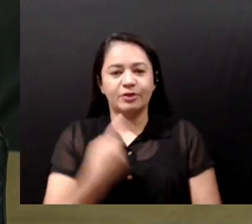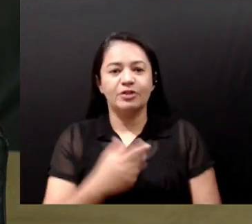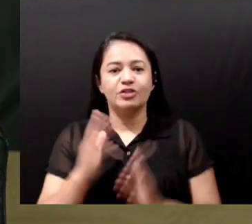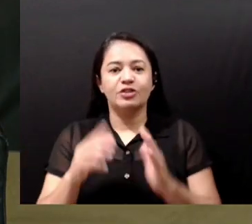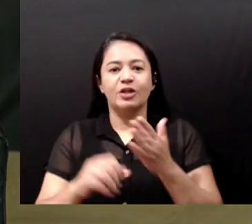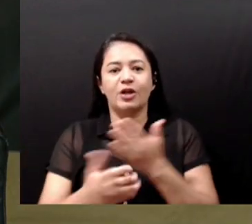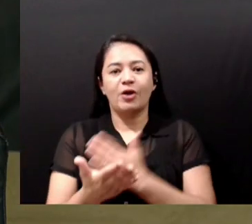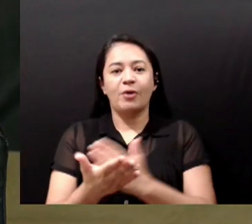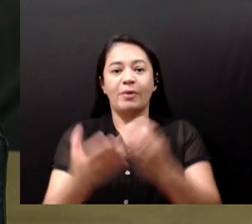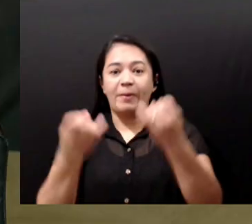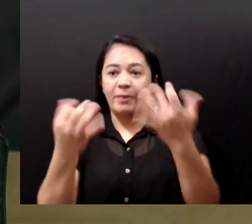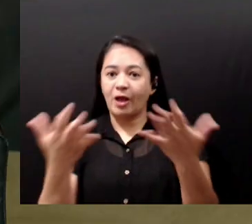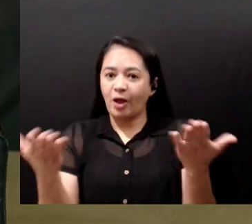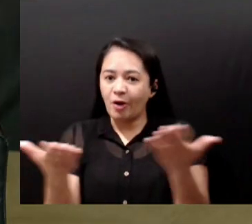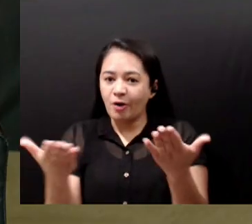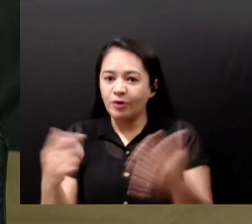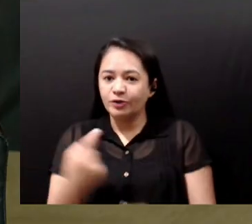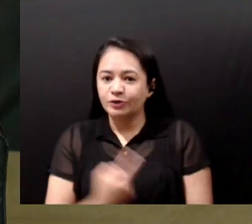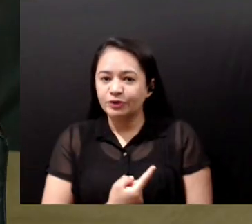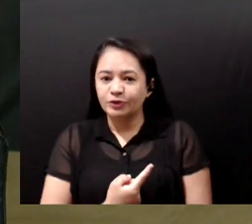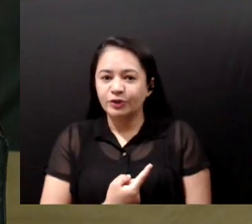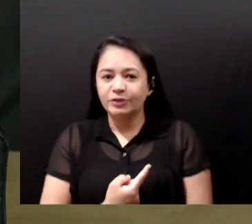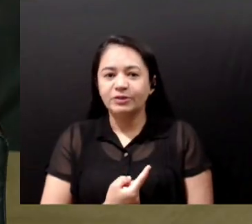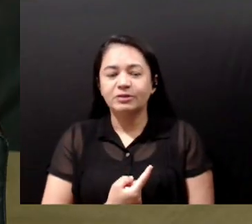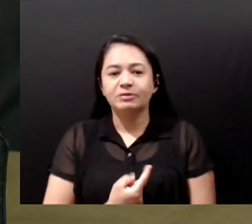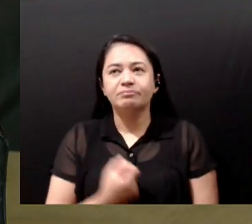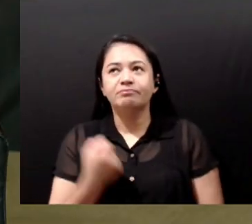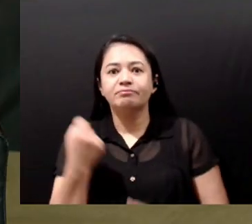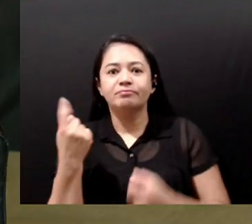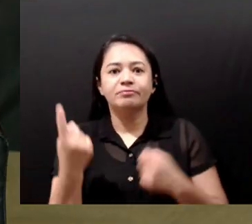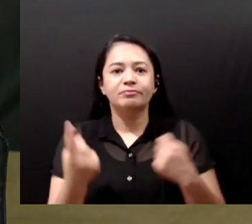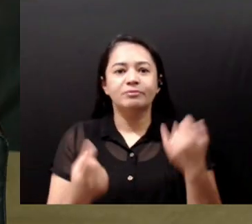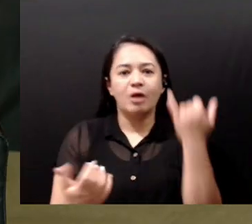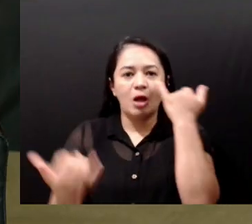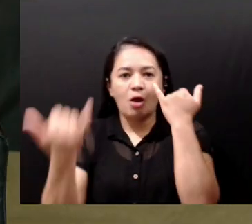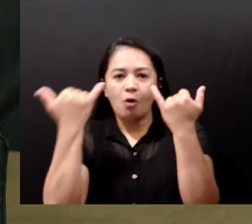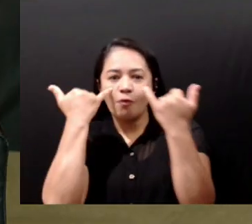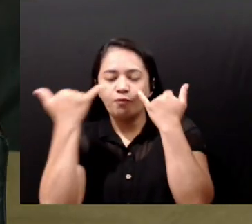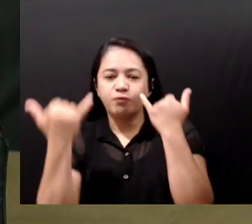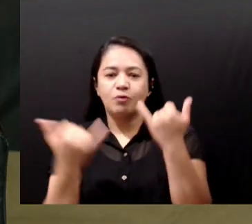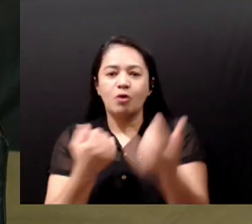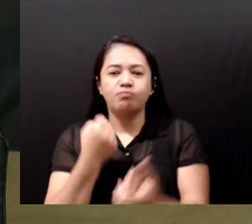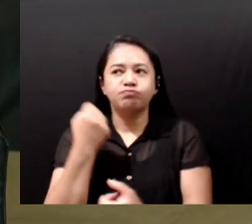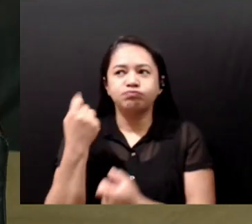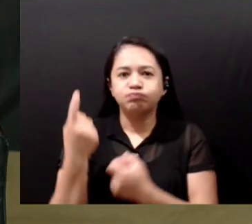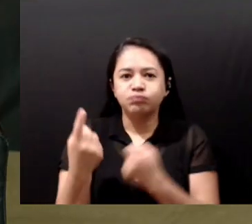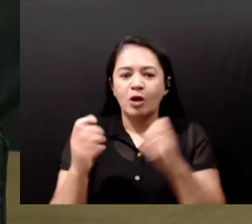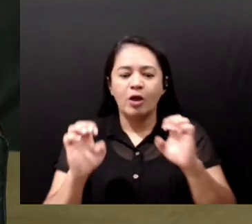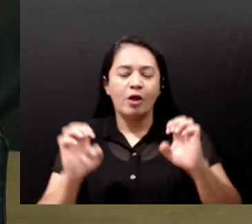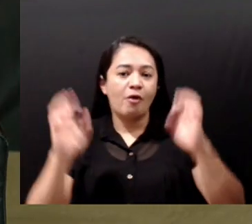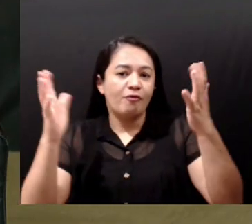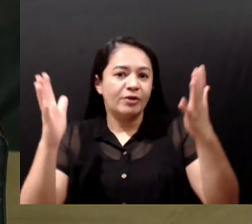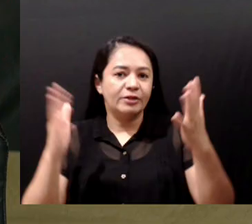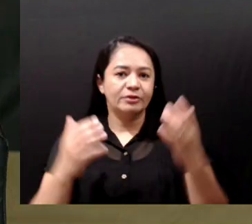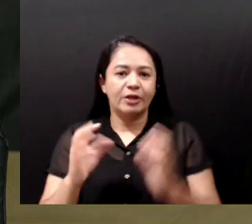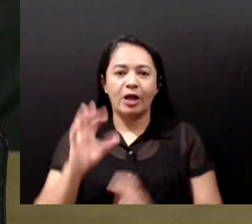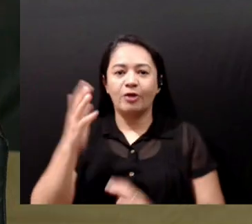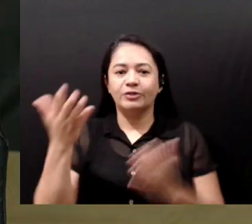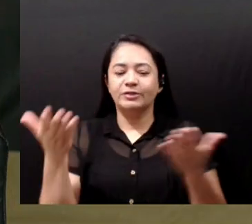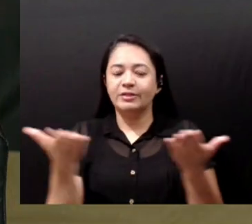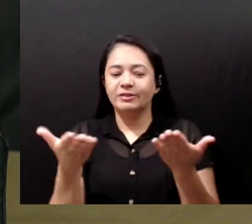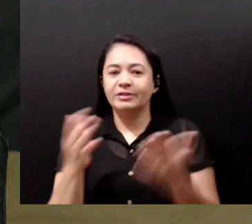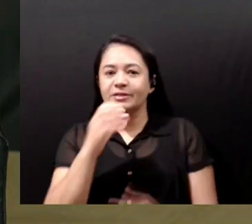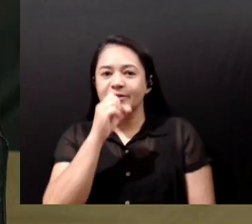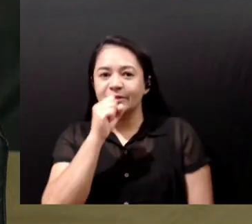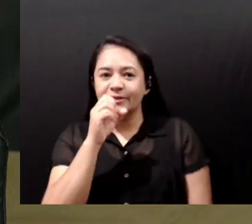agora nós vamos falar de algumas informações, alguns eventos que irão acontecer neste final de semana e um deles é